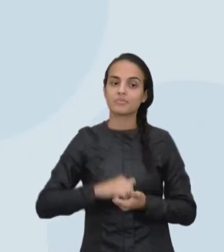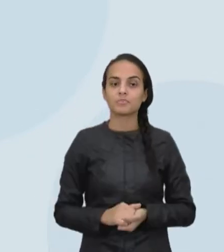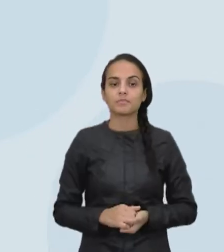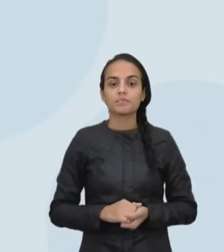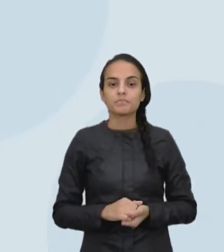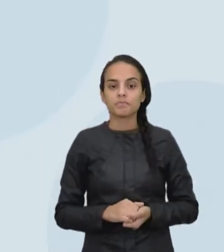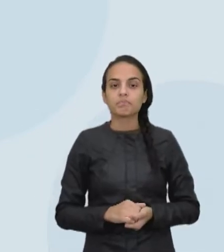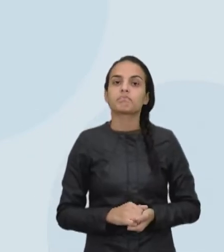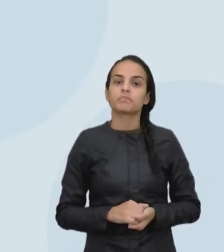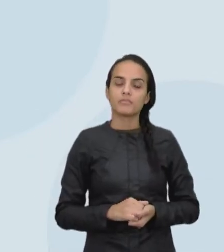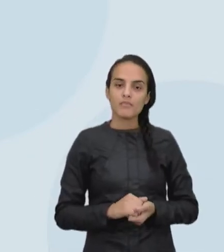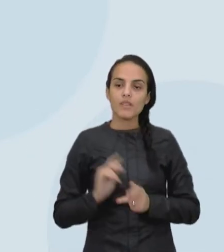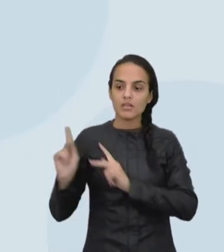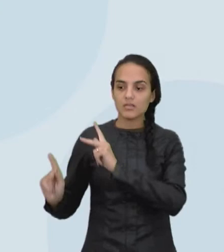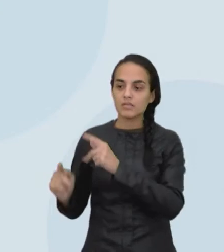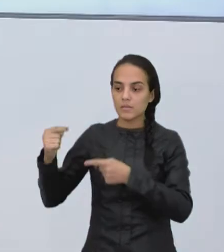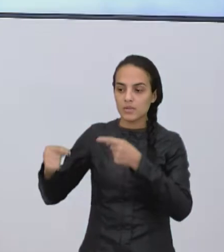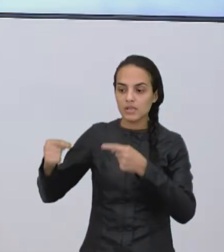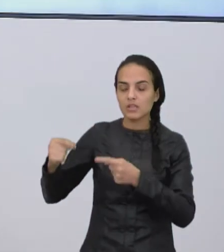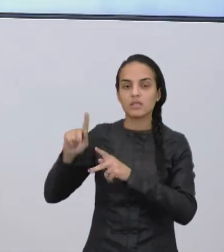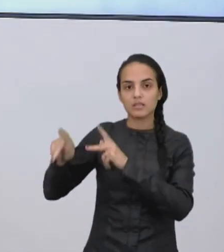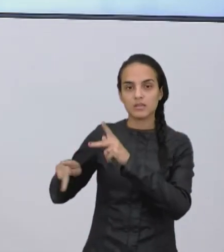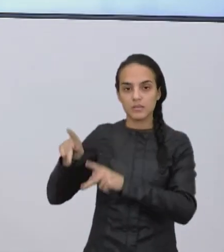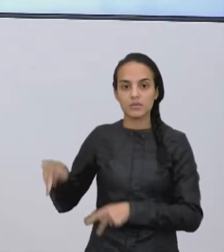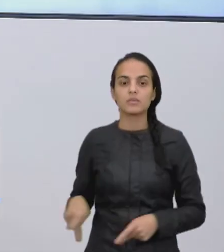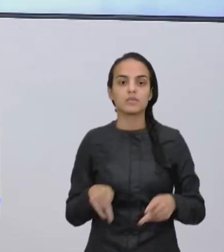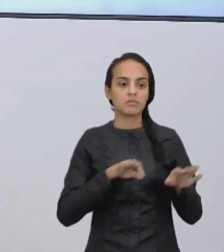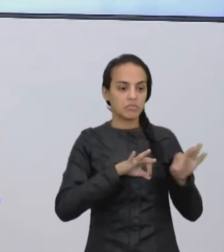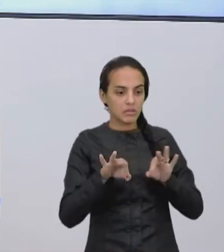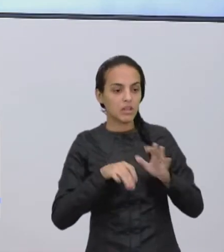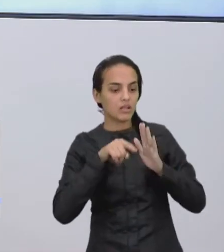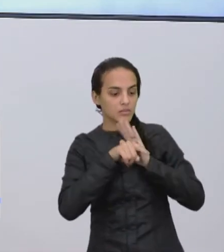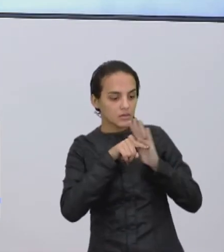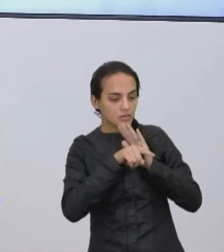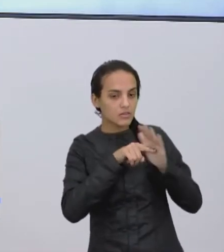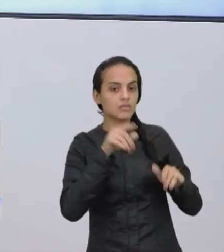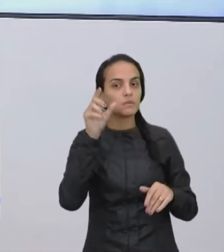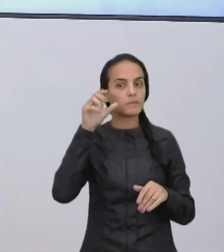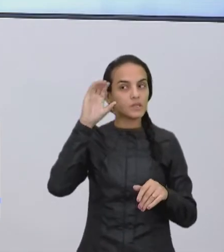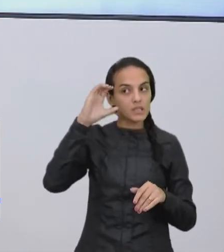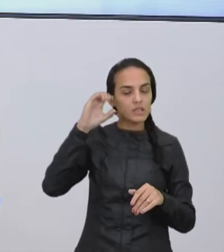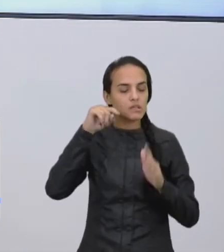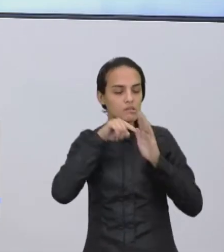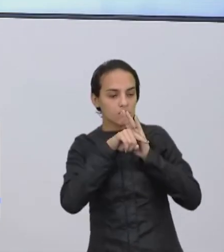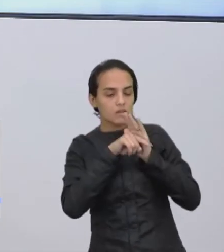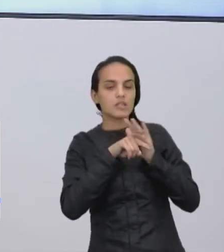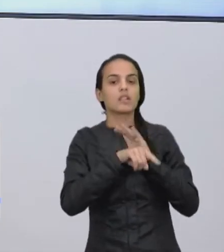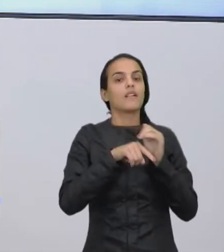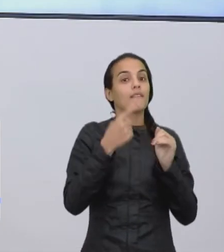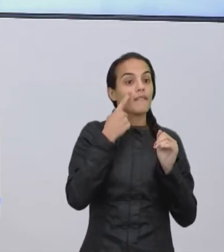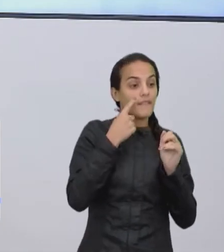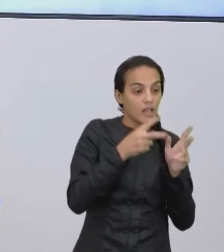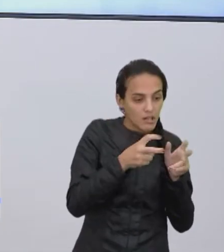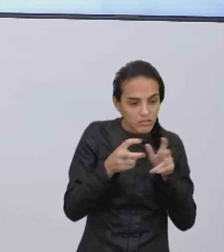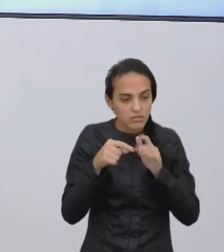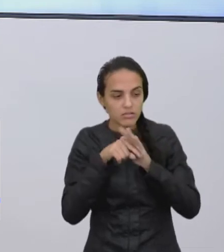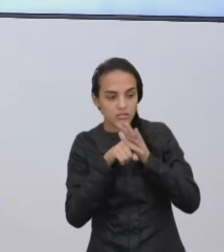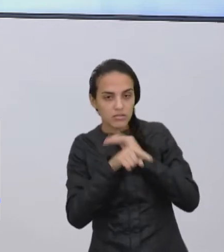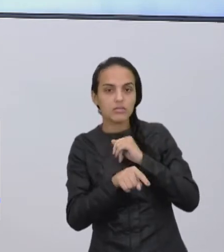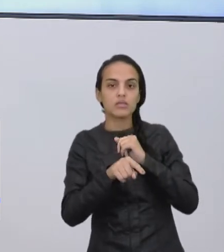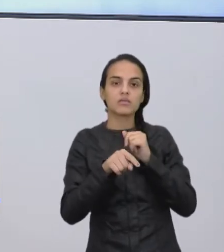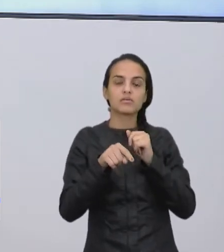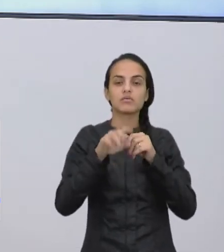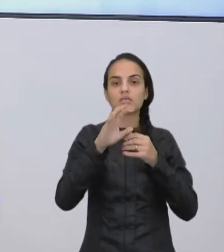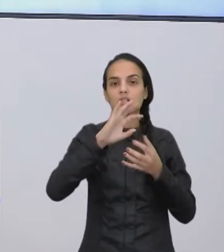às políticas públicas, né, e aos projetos, estudos, pesquisadores fazerem essa análise com relação à